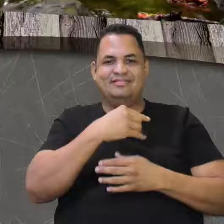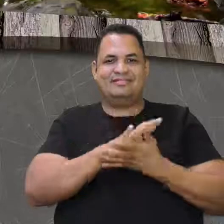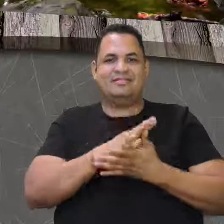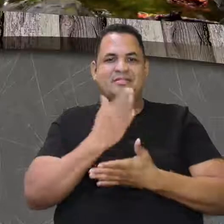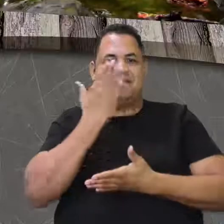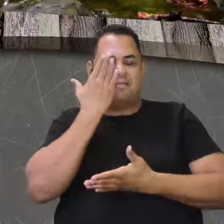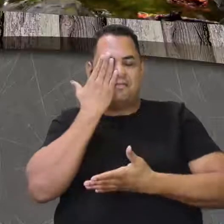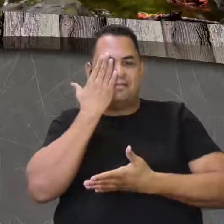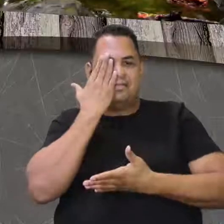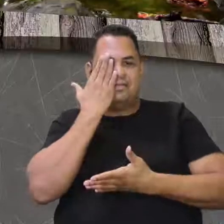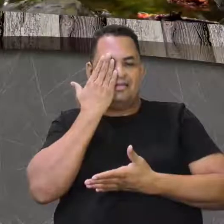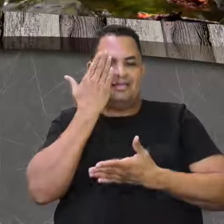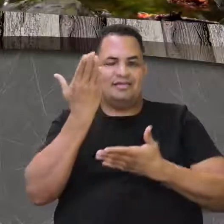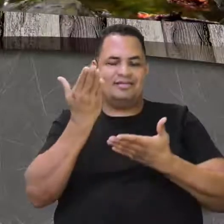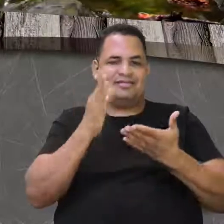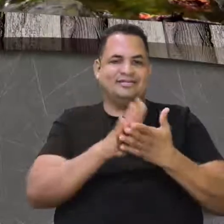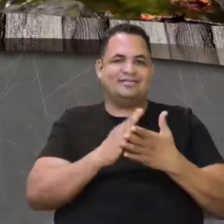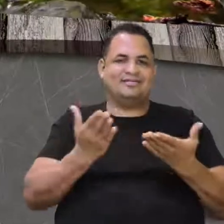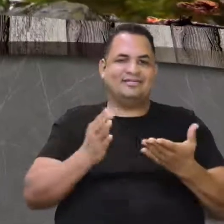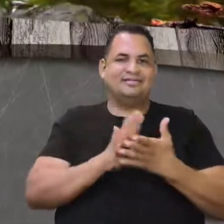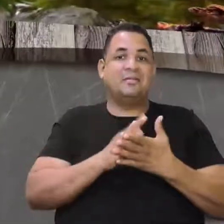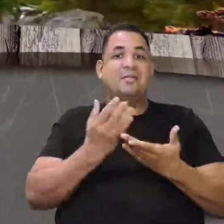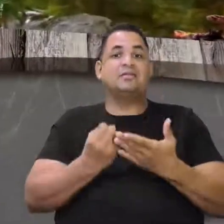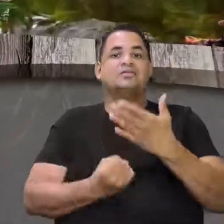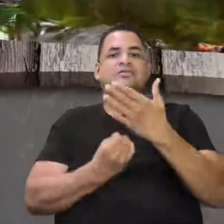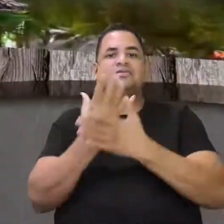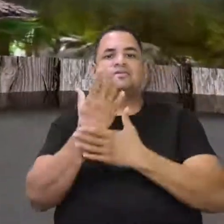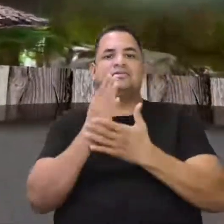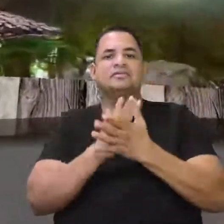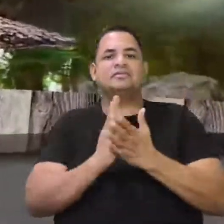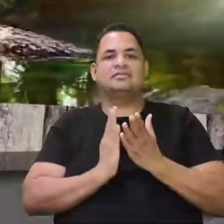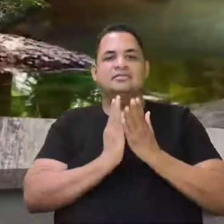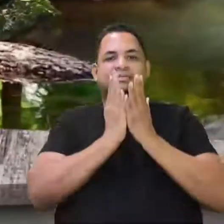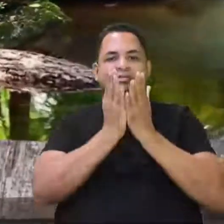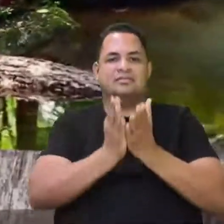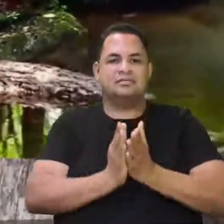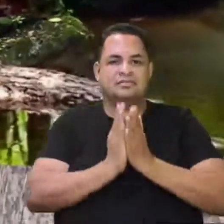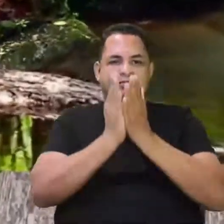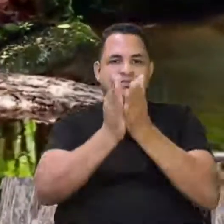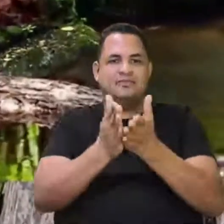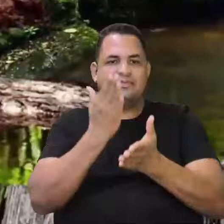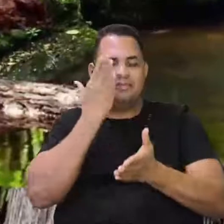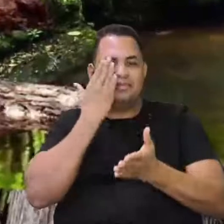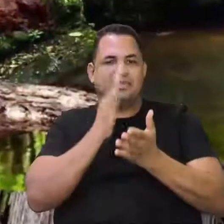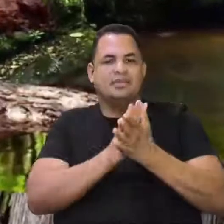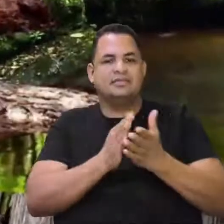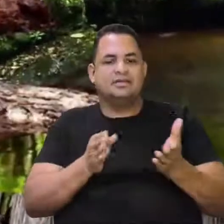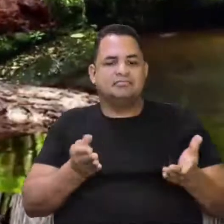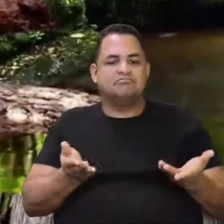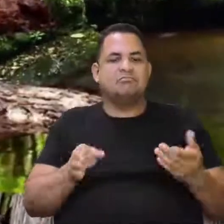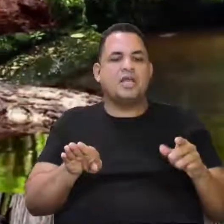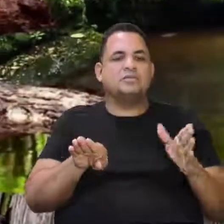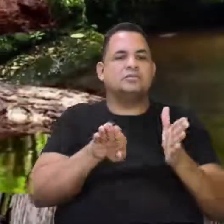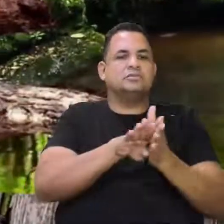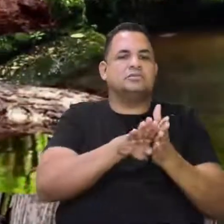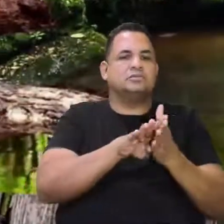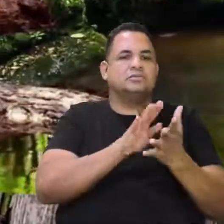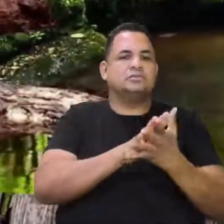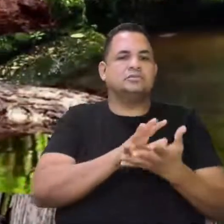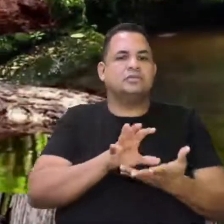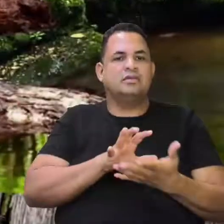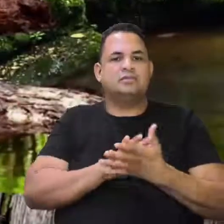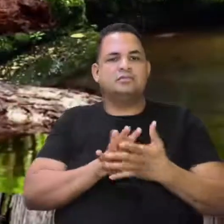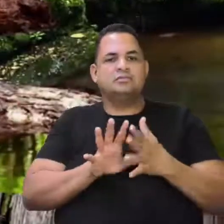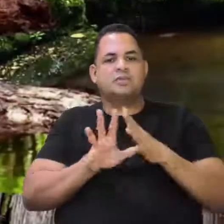Piratas, a pessoa da embarcação já se tremia todinho, porque sabia que aquele barco pirata iria encostar ali naquele outro barco e eles iam